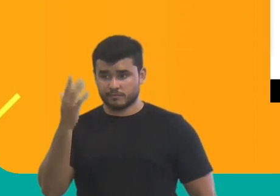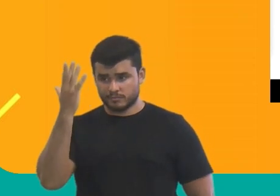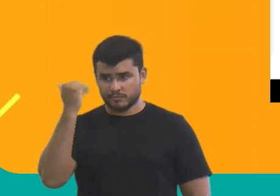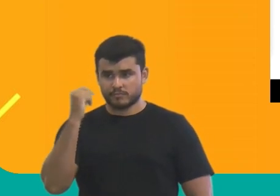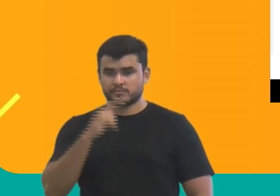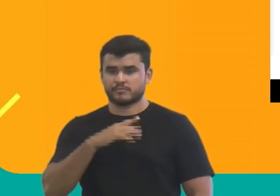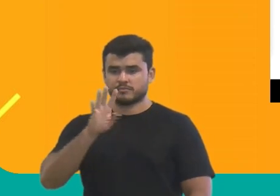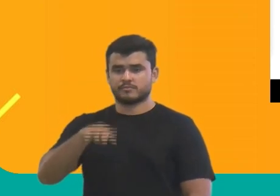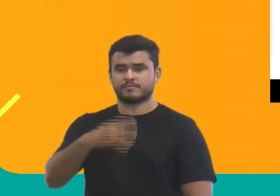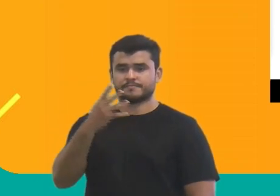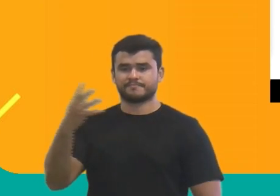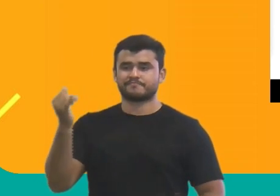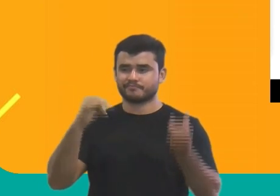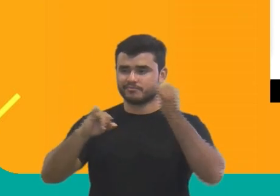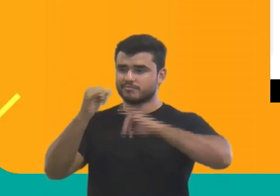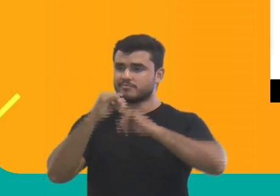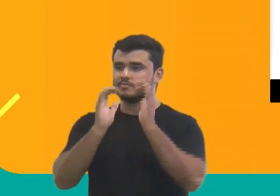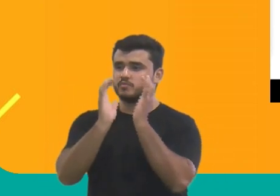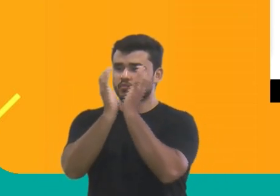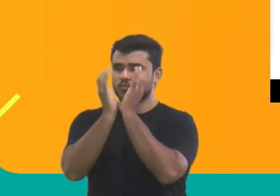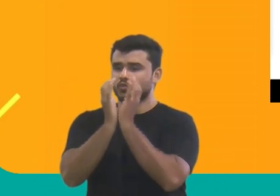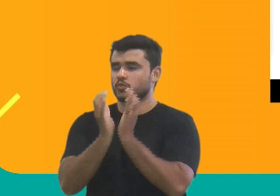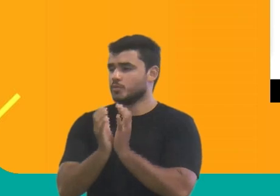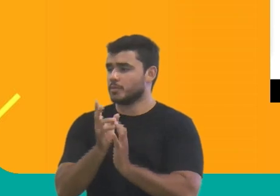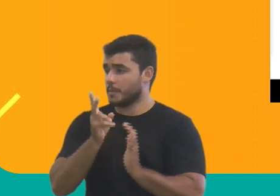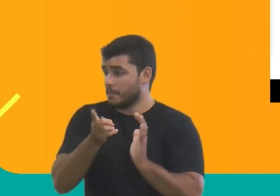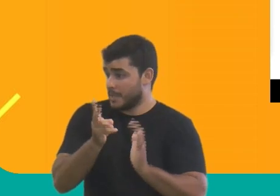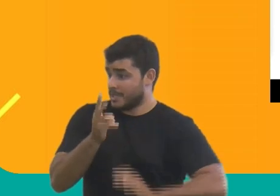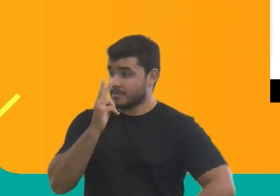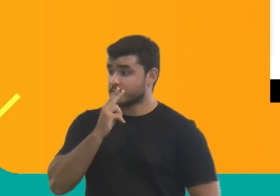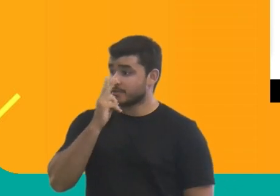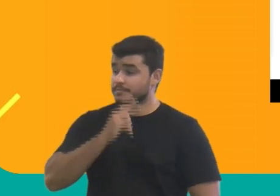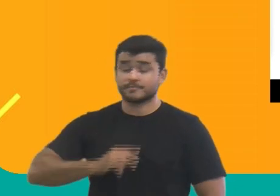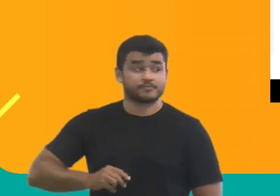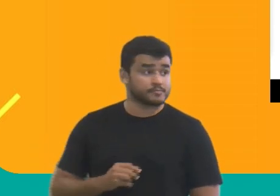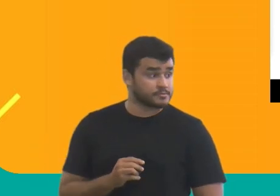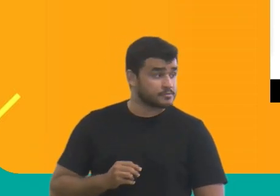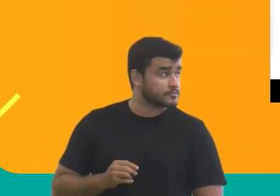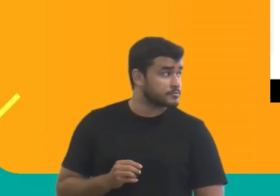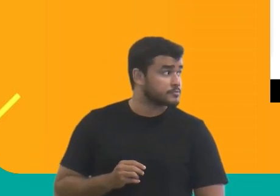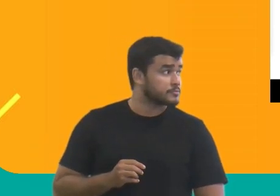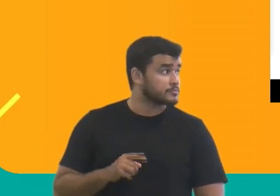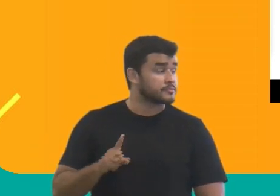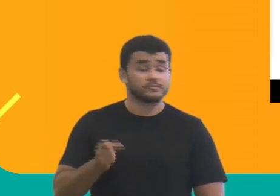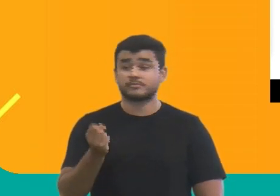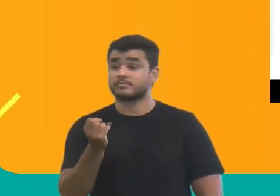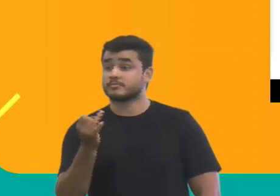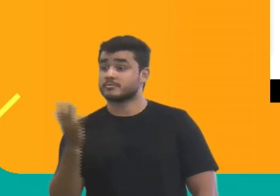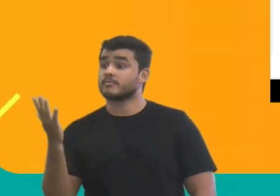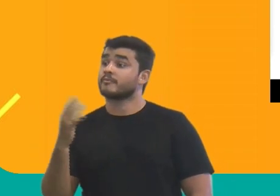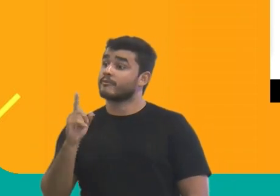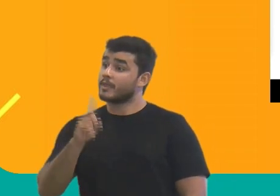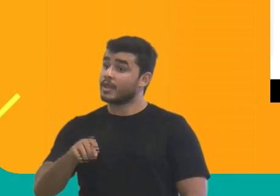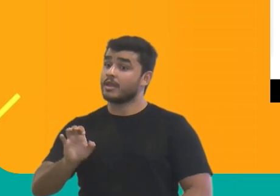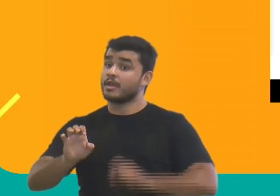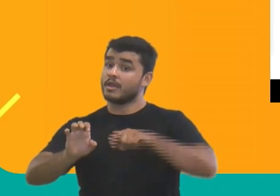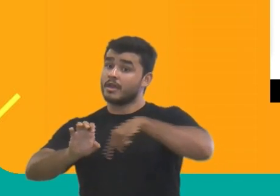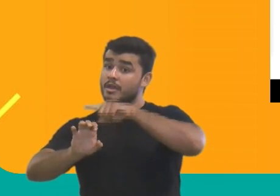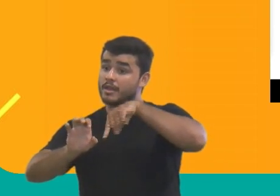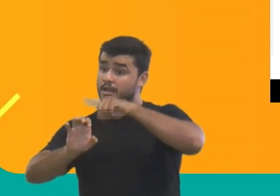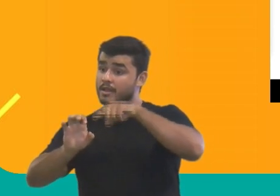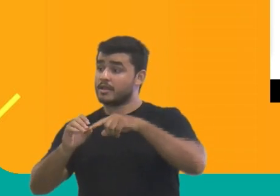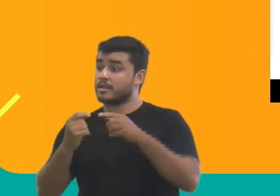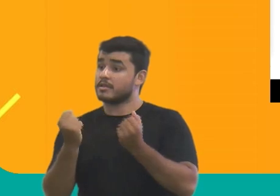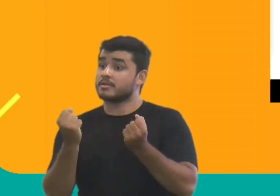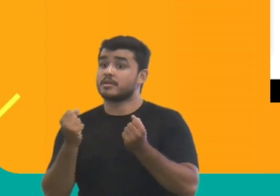tabela periódica, eles pertencem ao mesmo grupo da tabela periódica. Portanto, eles vão ter o mesmo número de elétrons na camada de valência, o que